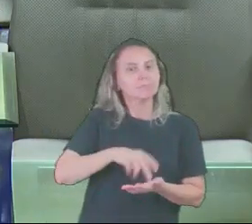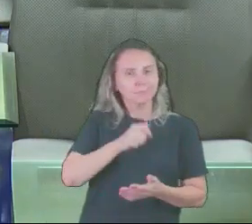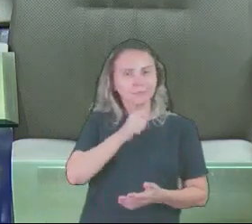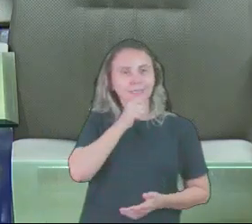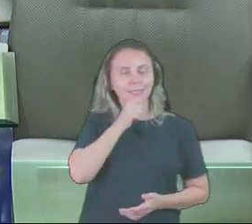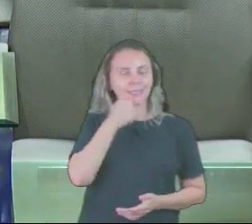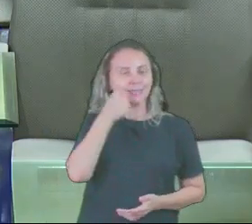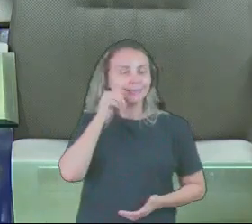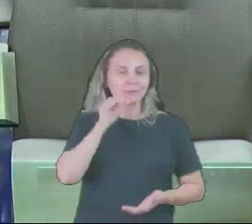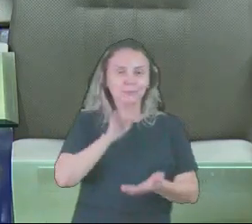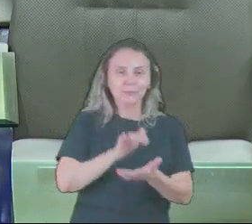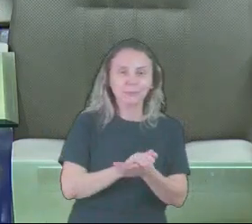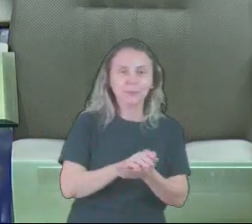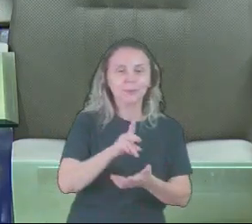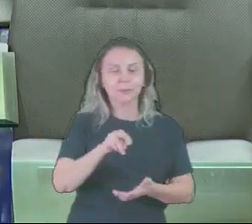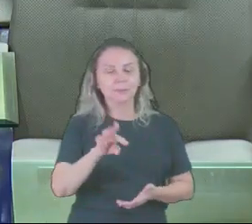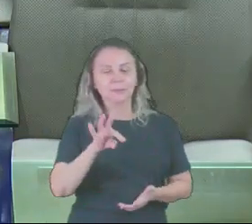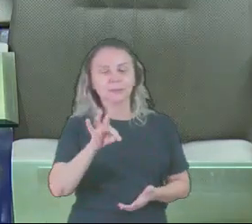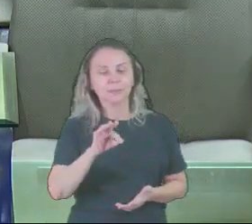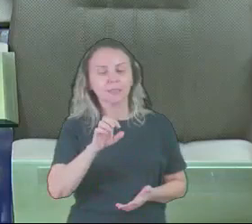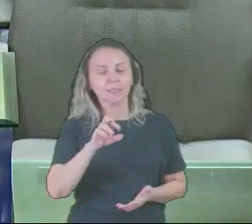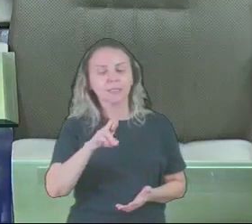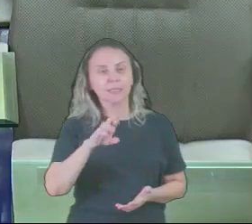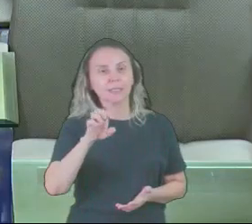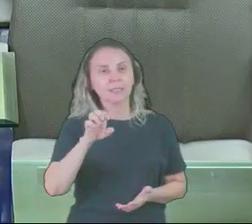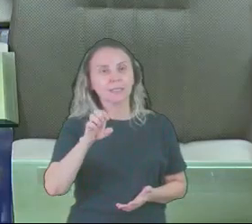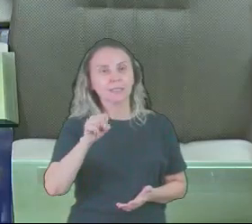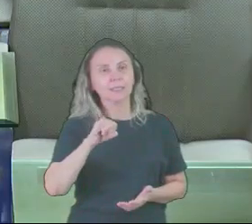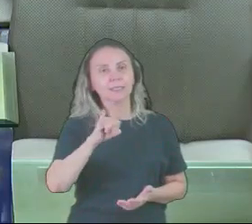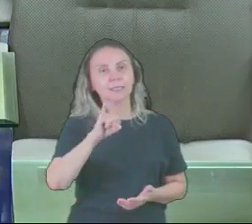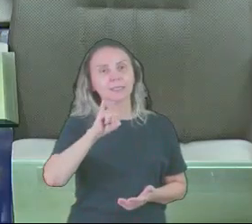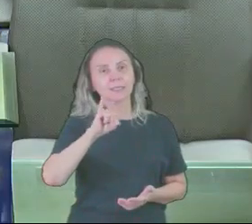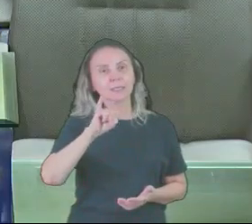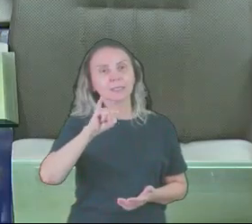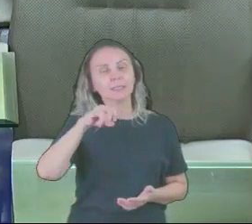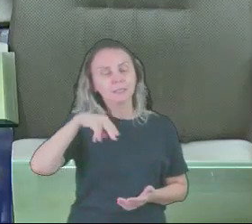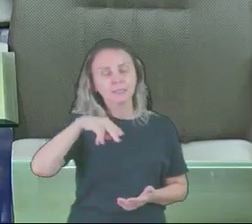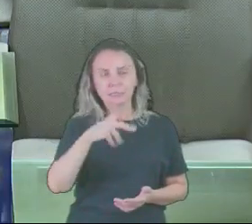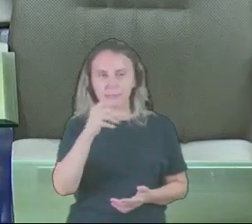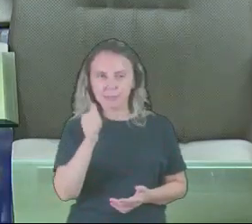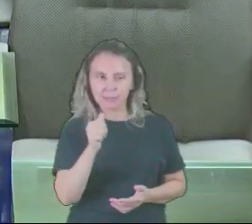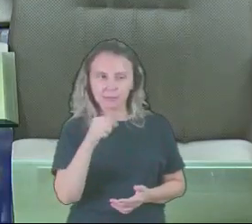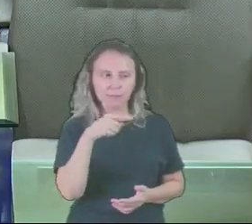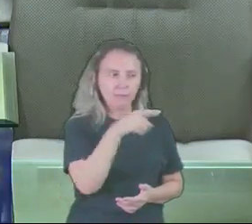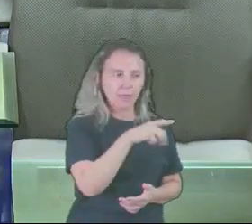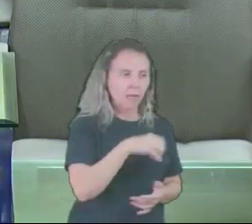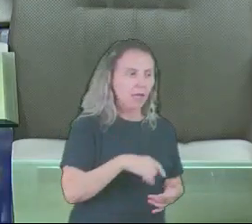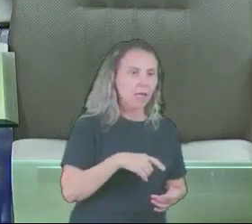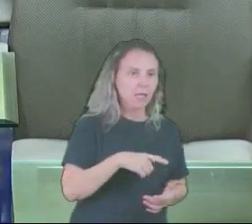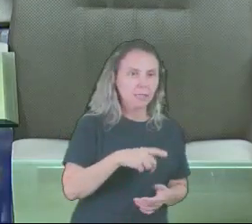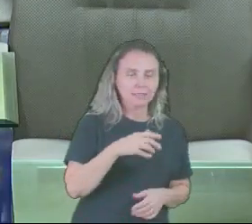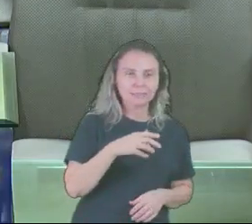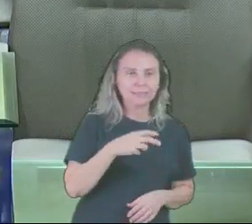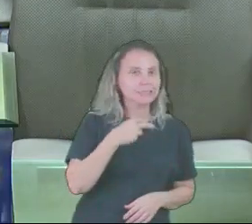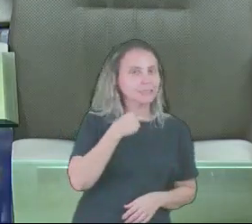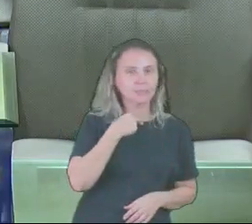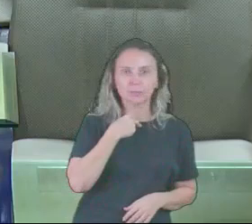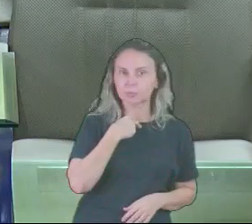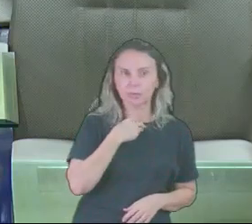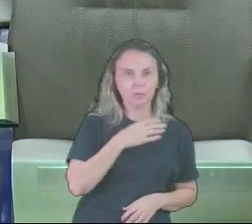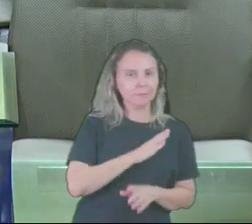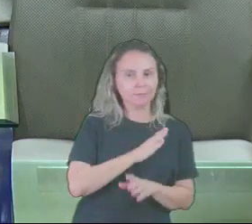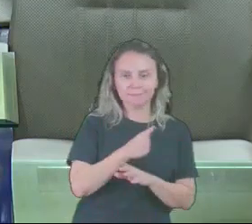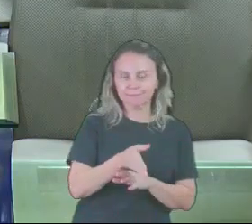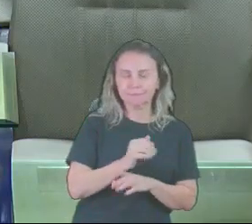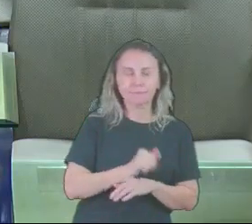Terezinha mas o pastor alguns ela encaixa quando não pode vir para o culto logo liga diz pastor eu não vou